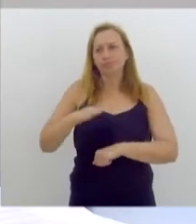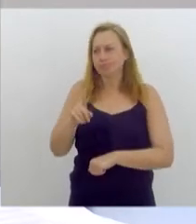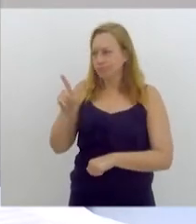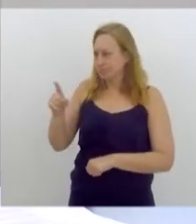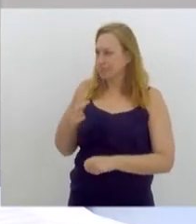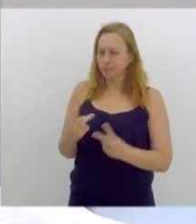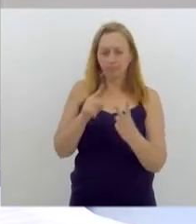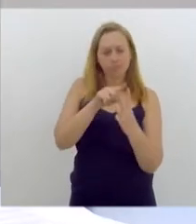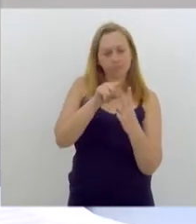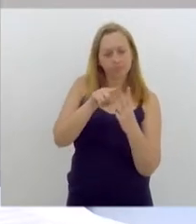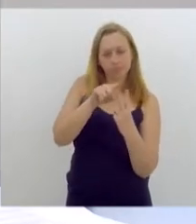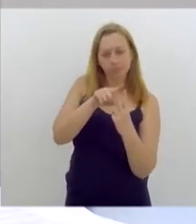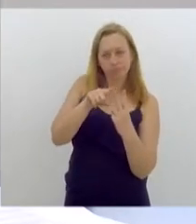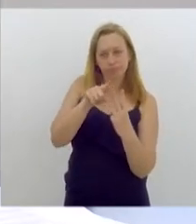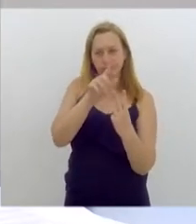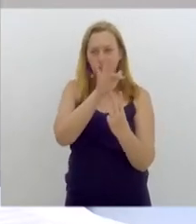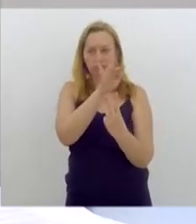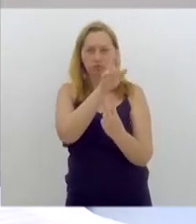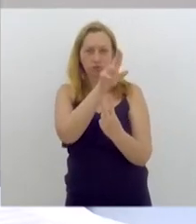sobre os dois fundos